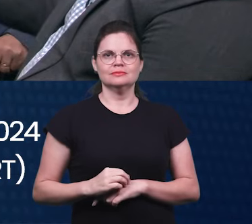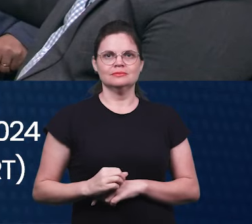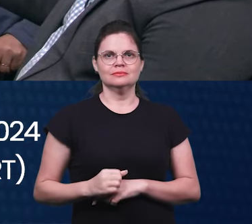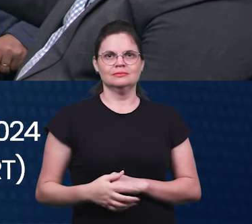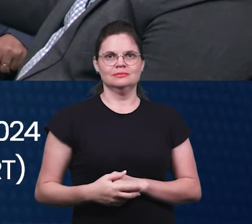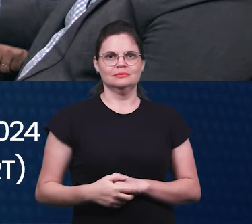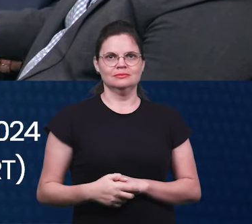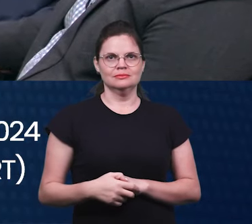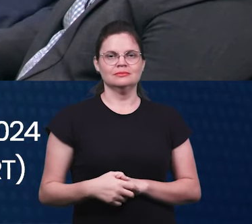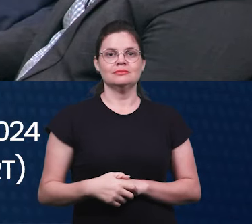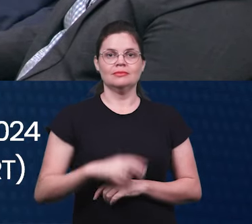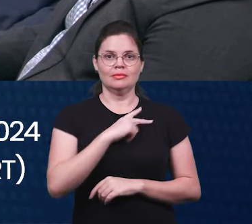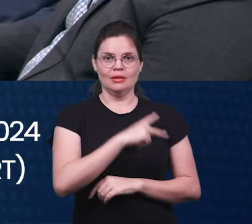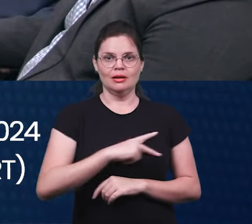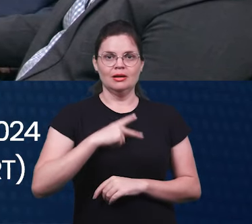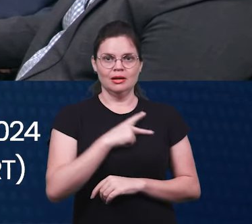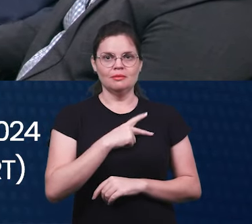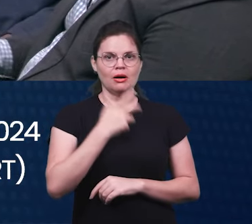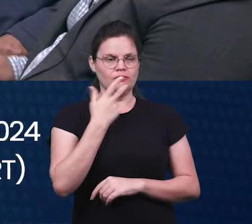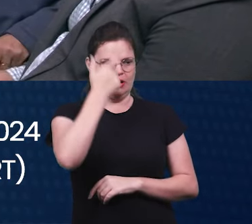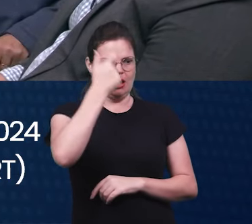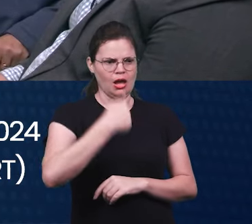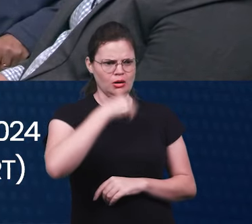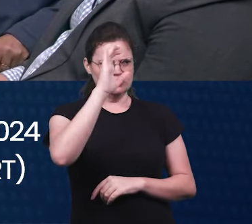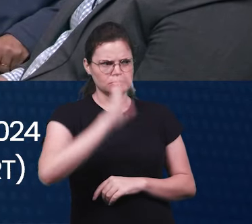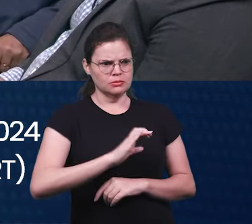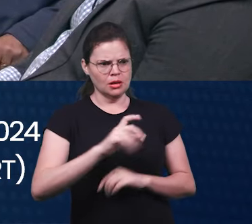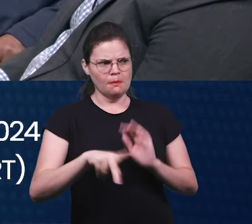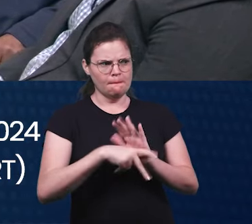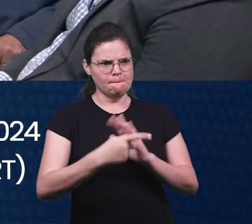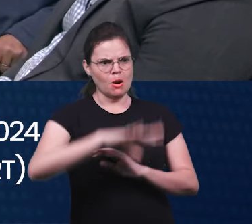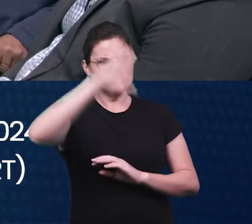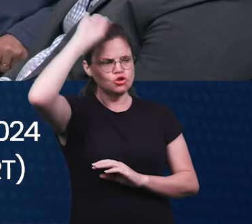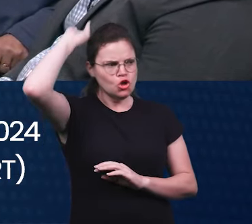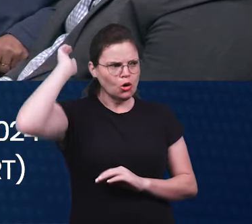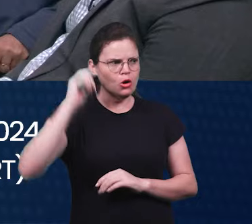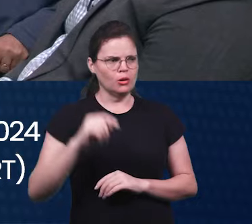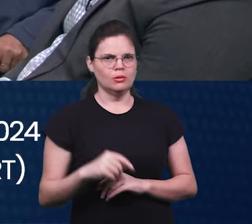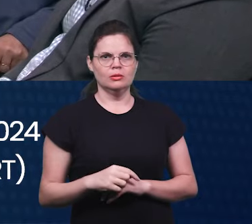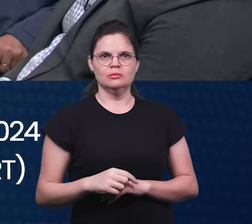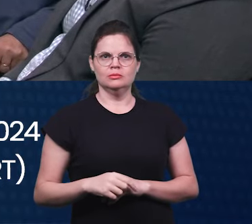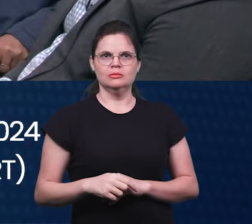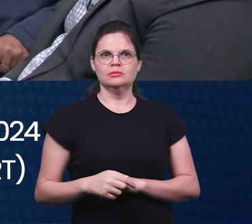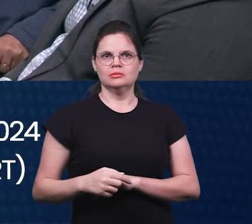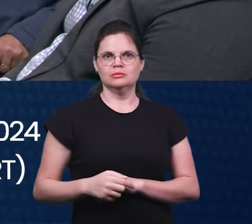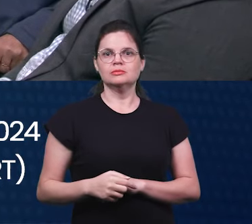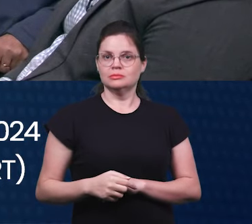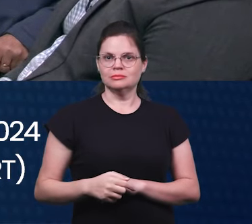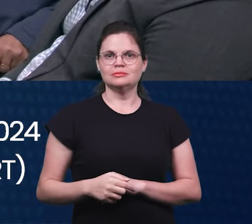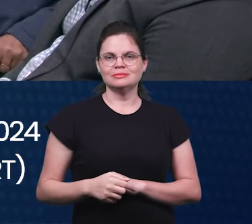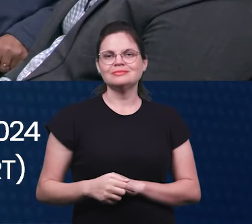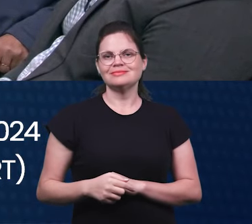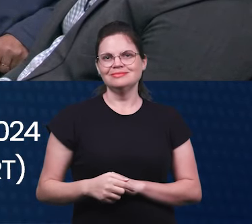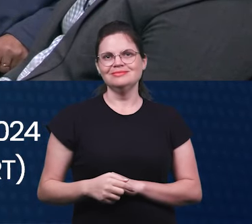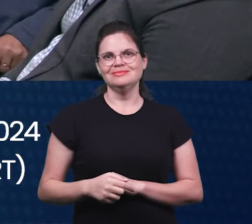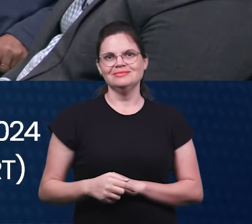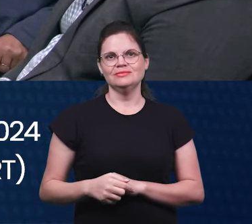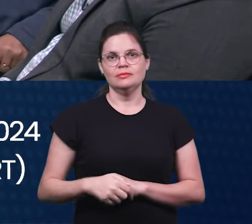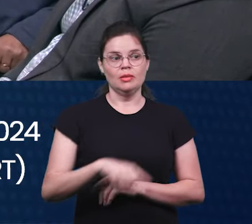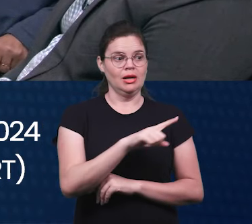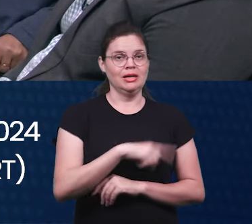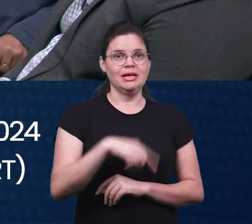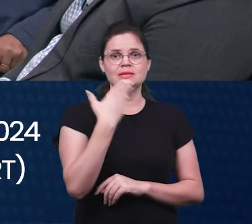Não, vocês não vão me despedir dessa maneira, não. Eu sou cidadão romano, né? Ele tinha consciência da sua. Eles venham aqui e falem conosco, pessoalmente.